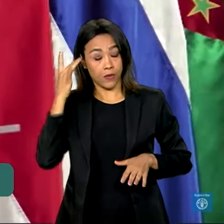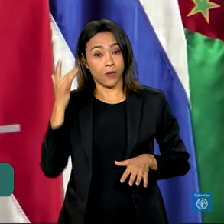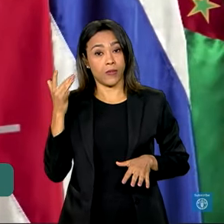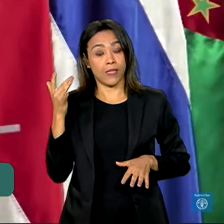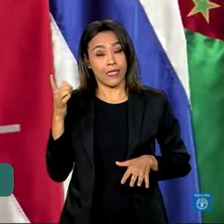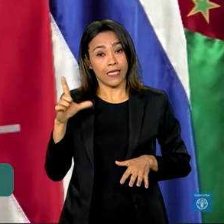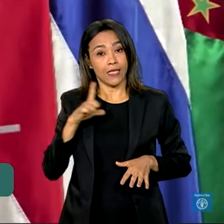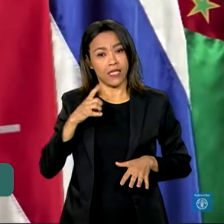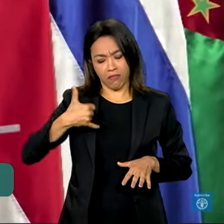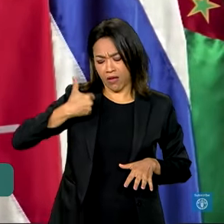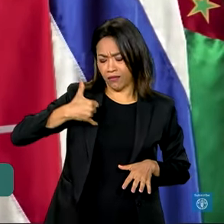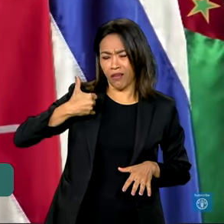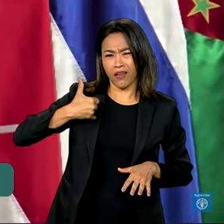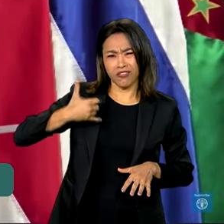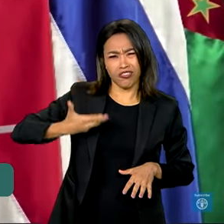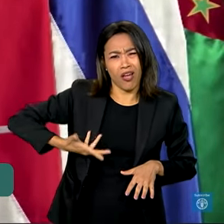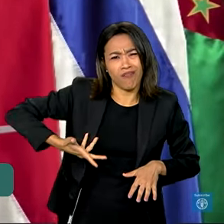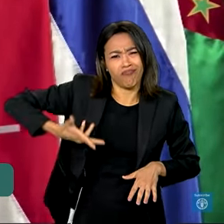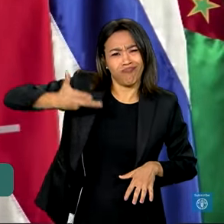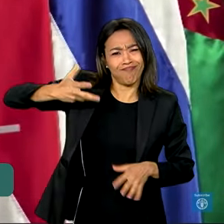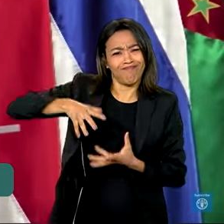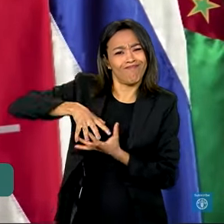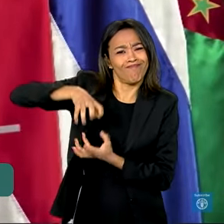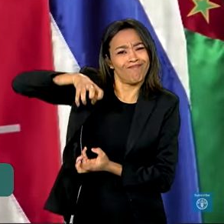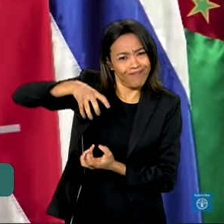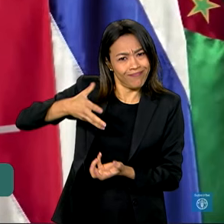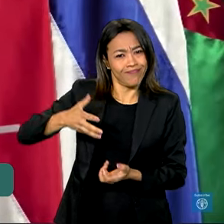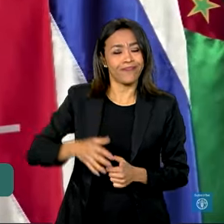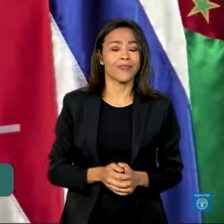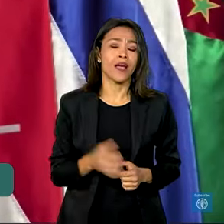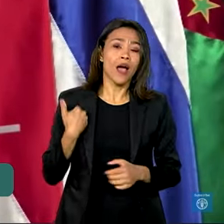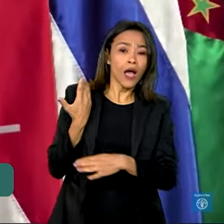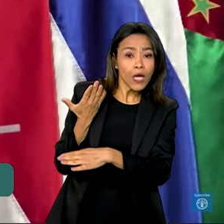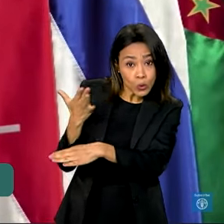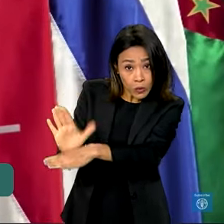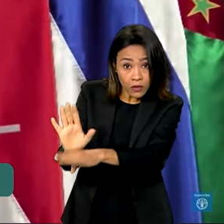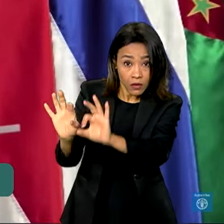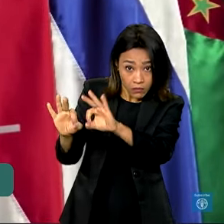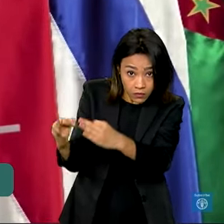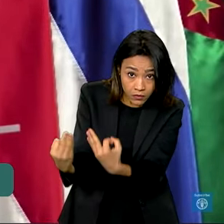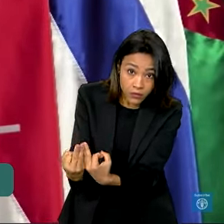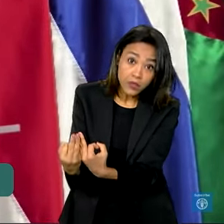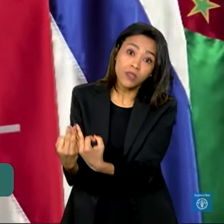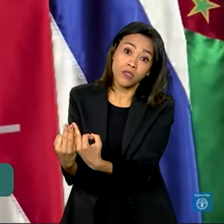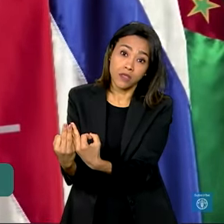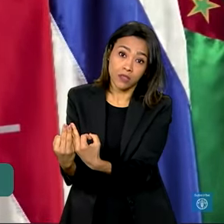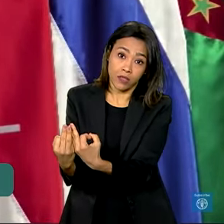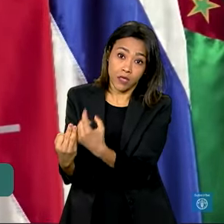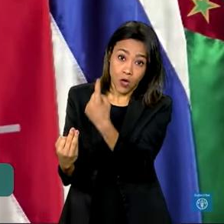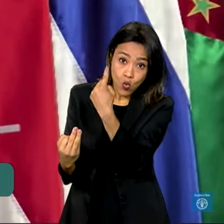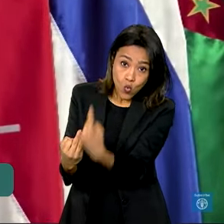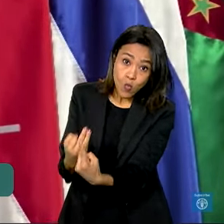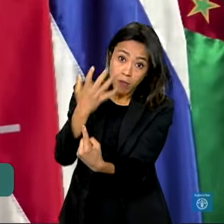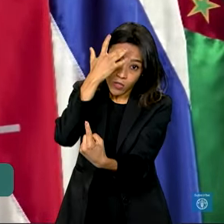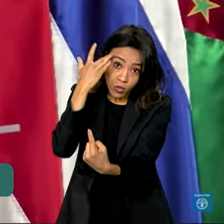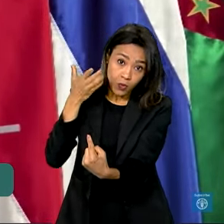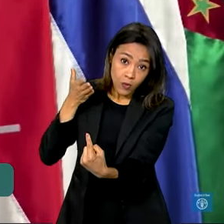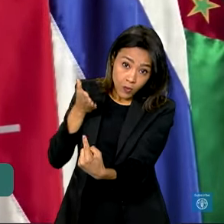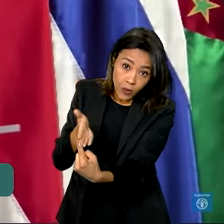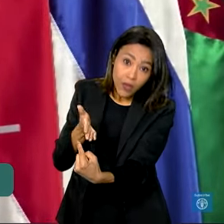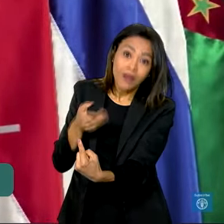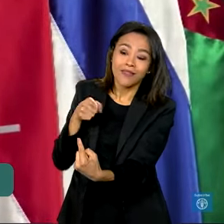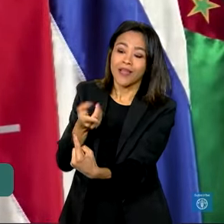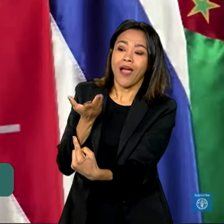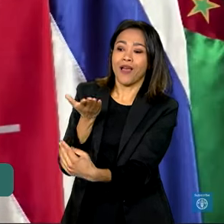que tem uma idade avançada, enfim. Então, ajudando ali a uma pessoa daquela família,